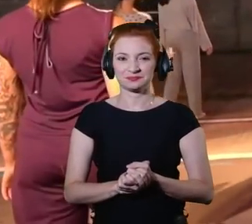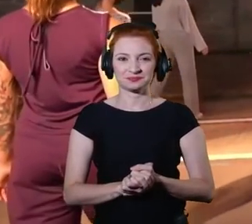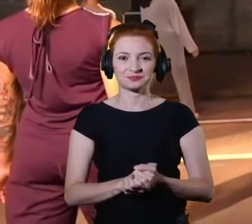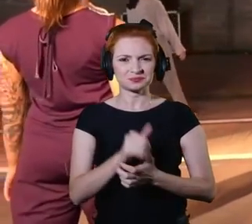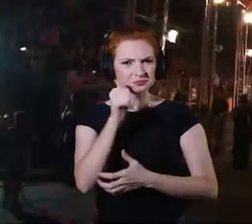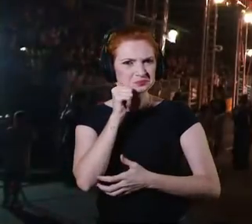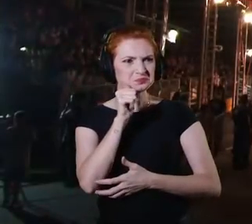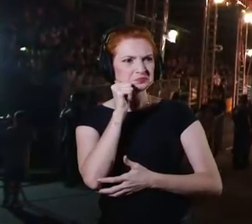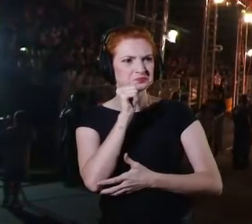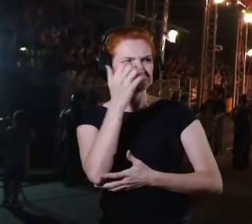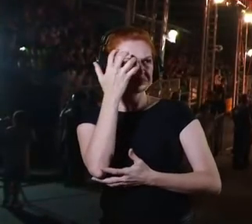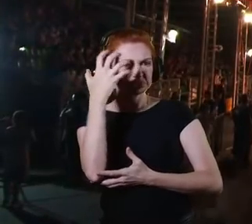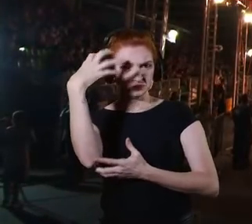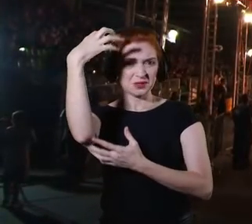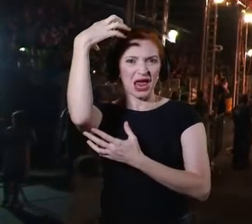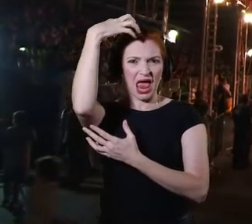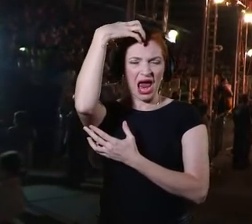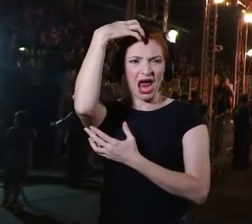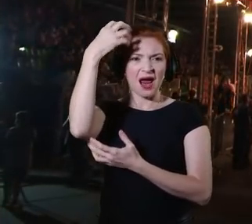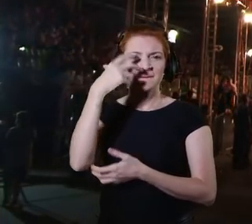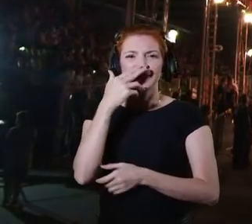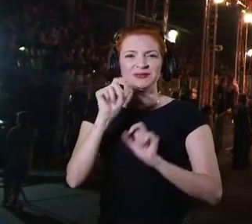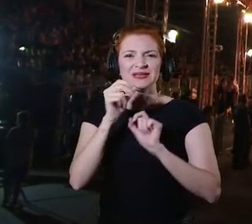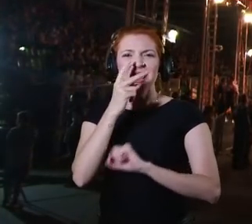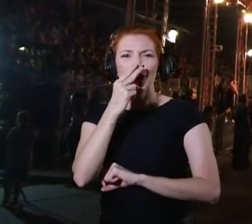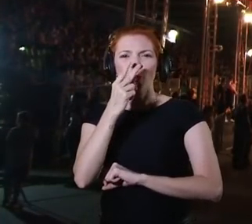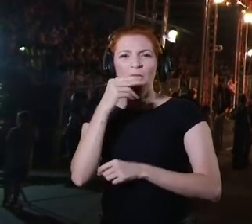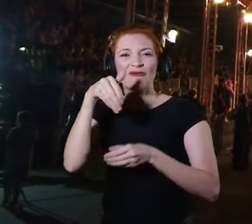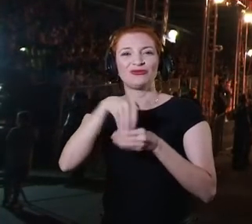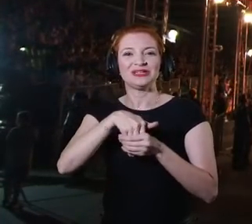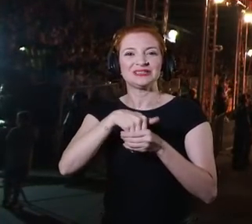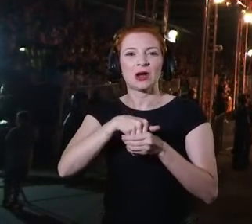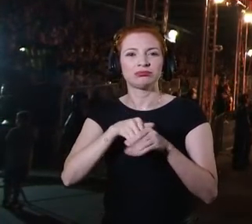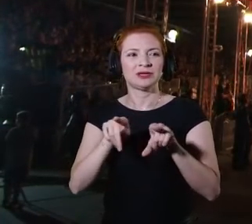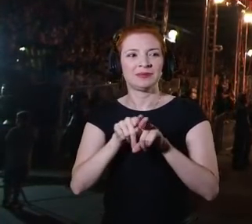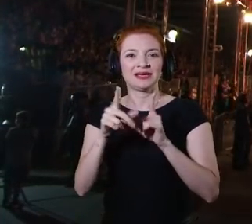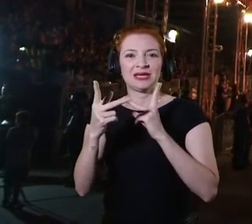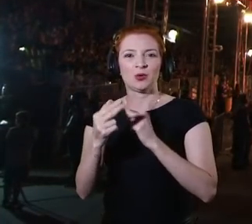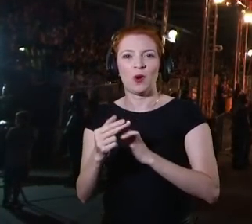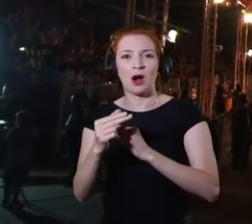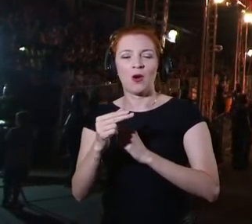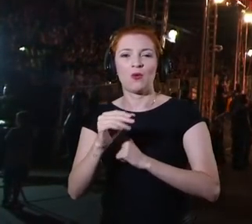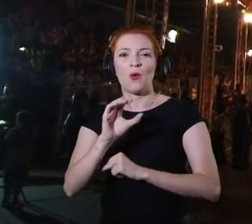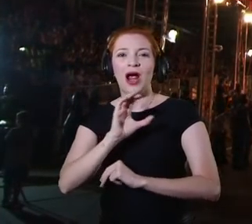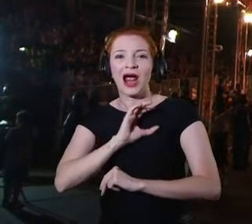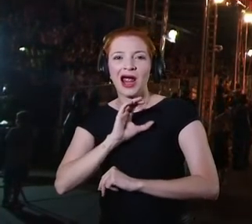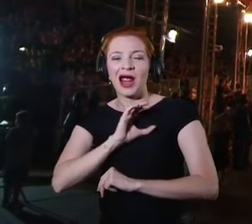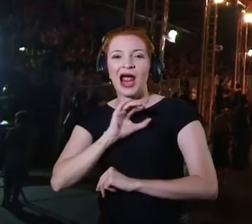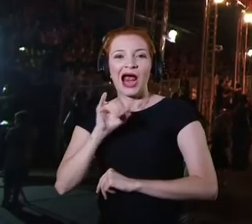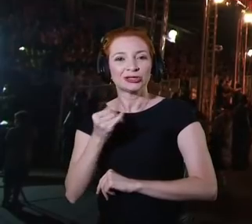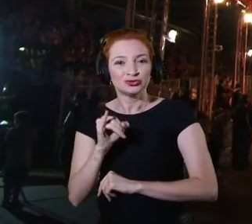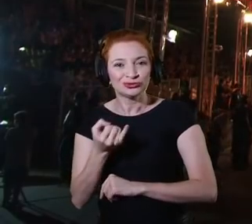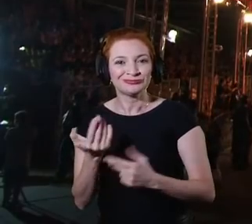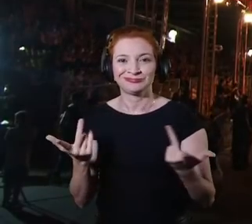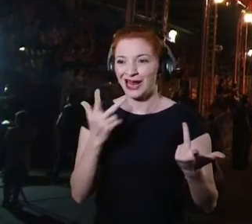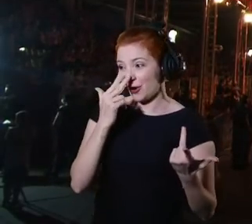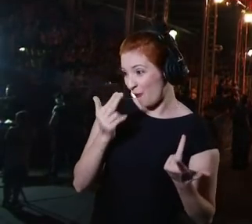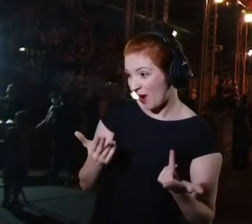Soberanas da Festa da Uva é igual eleições e igual caju, né? Todo mundo fala em todos os